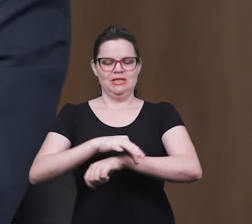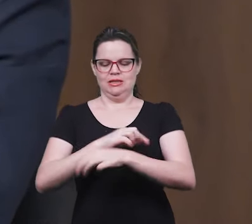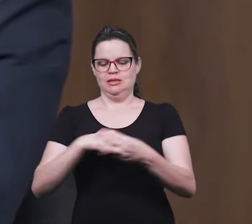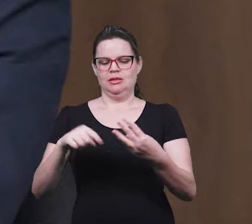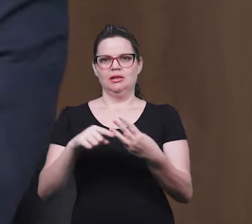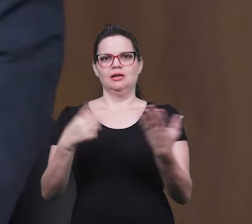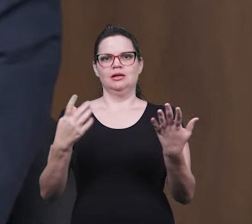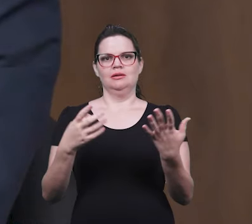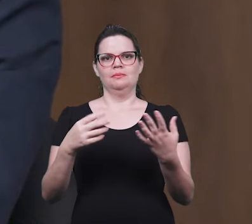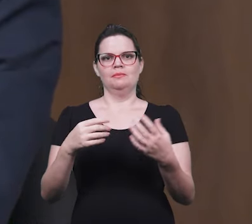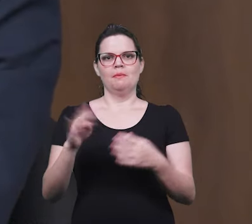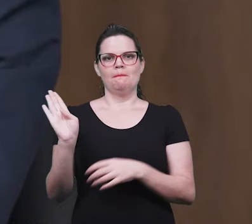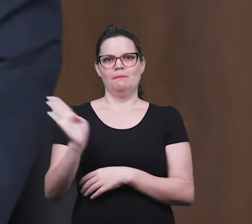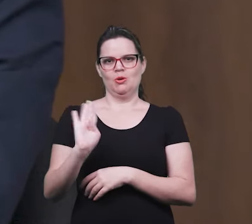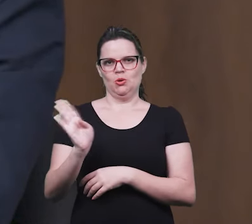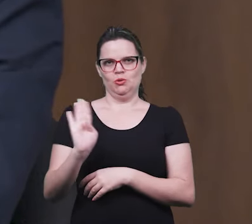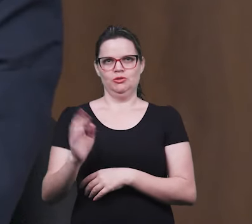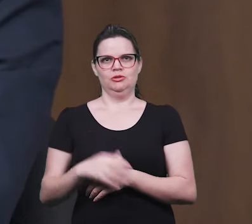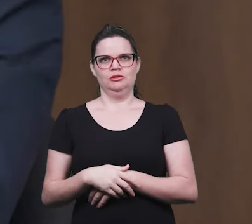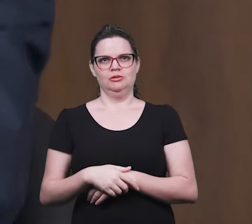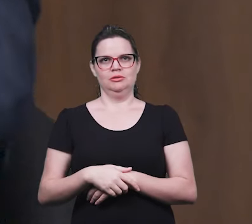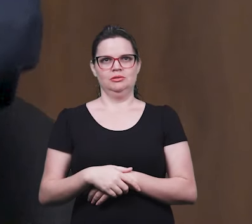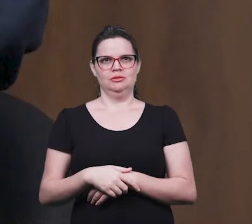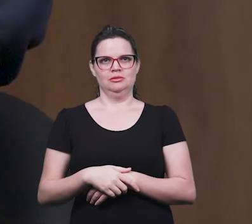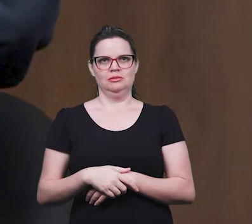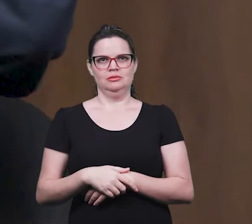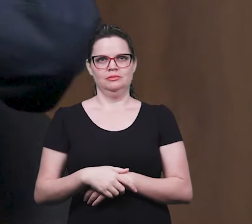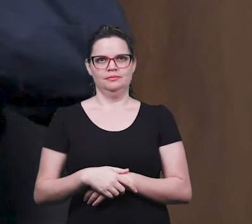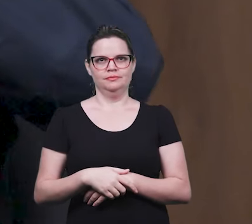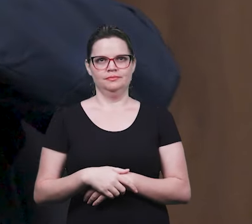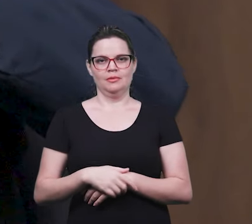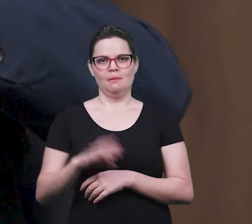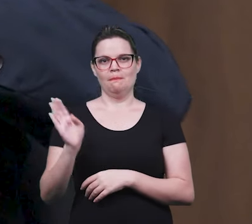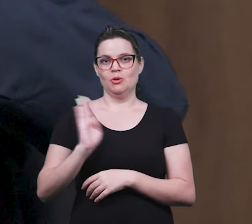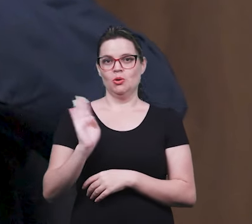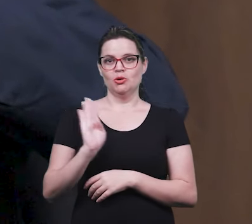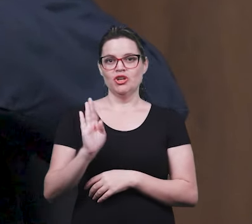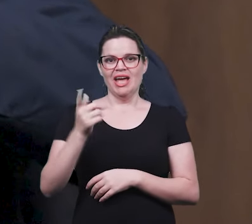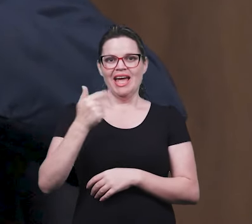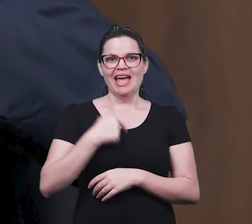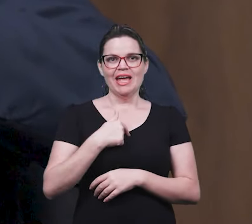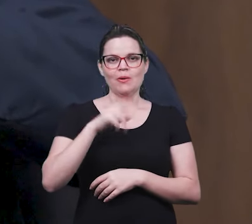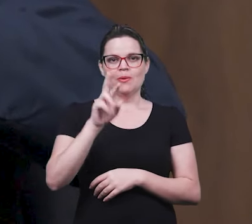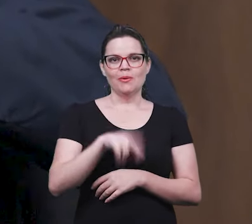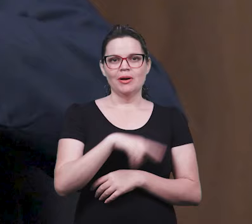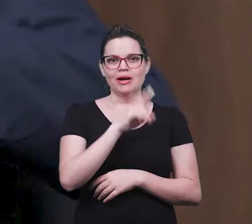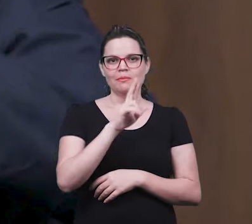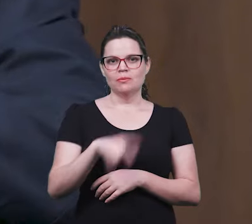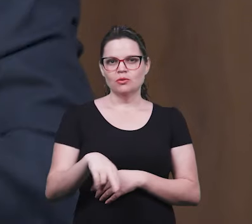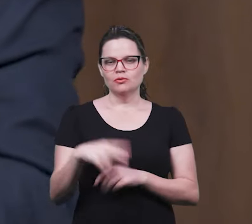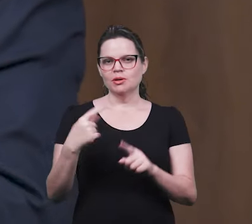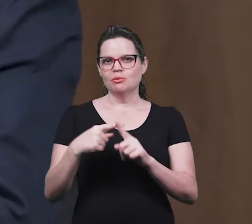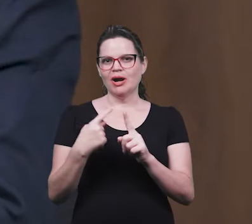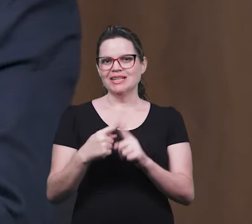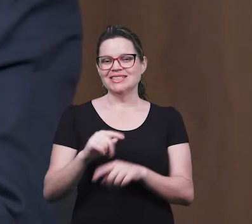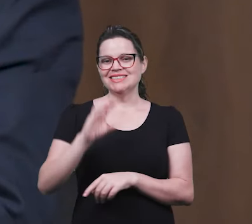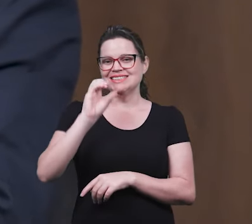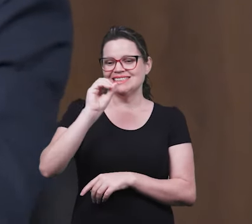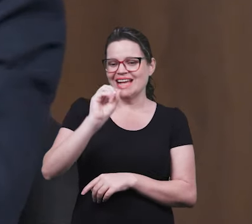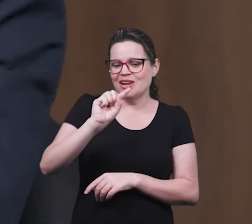biologia. Eu fiquei na última prova de biologia por um décimo. Foi um escândalo no Salesiano. Eu ter ficado naquela última